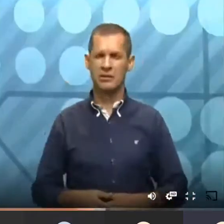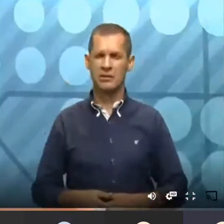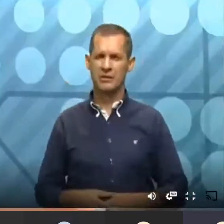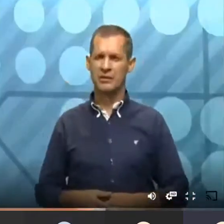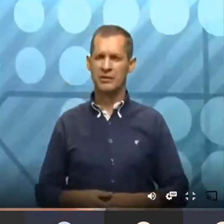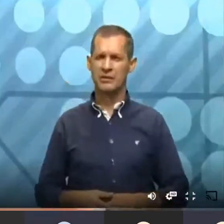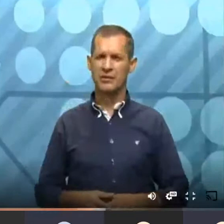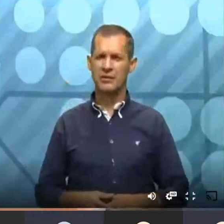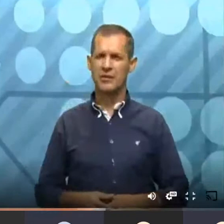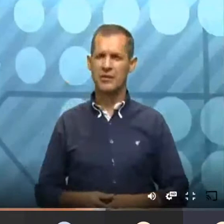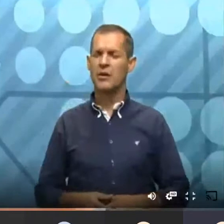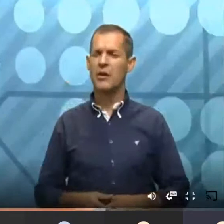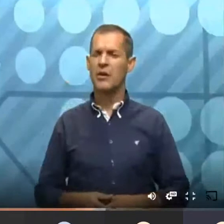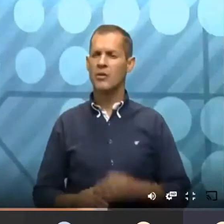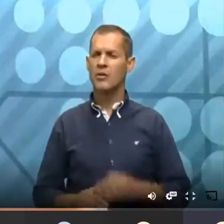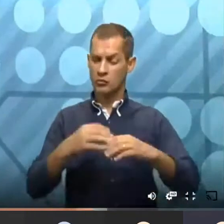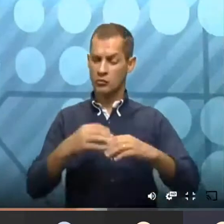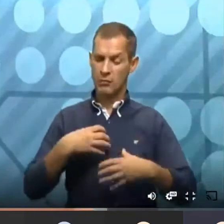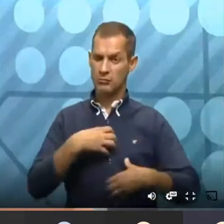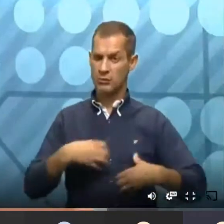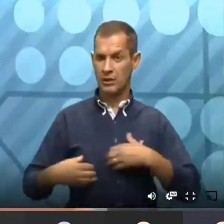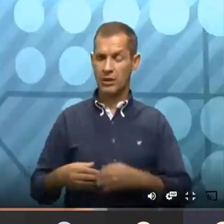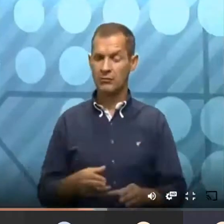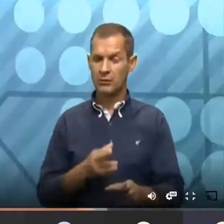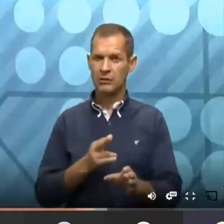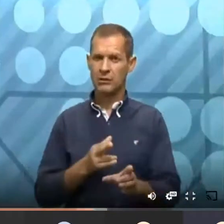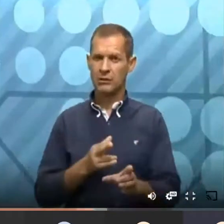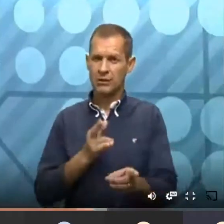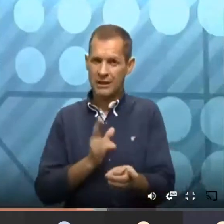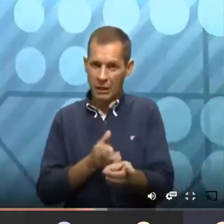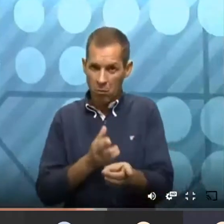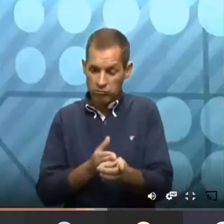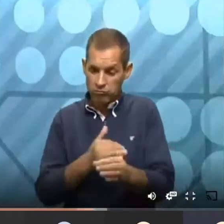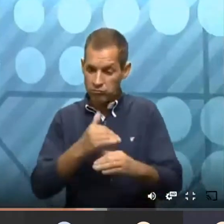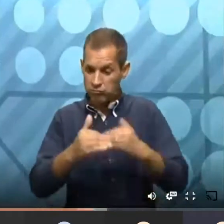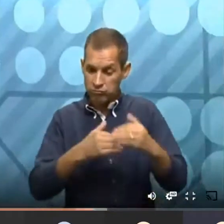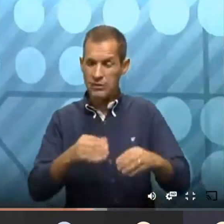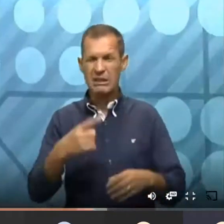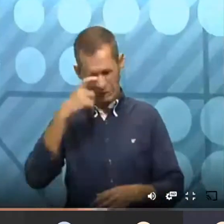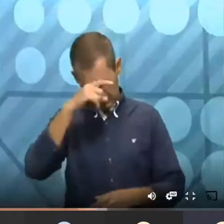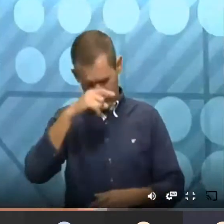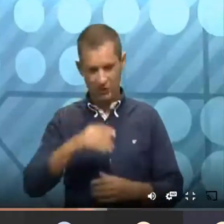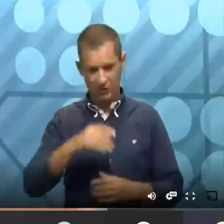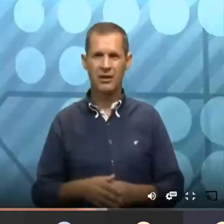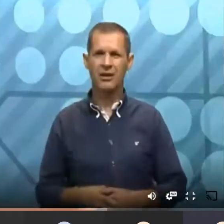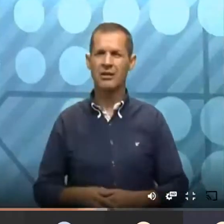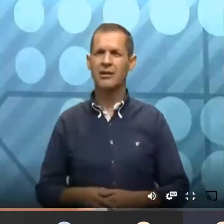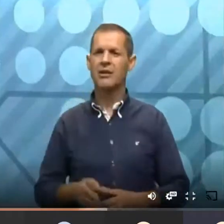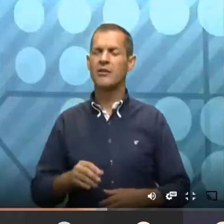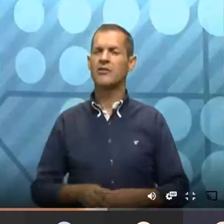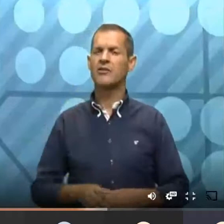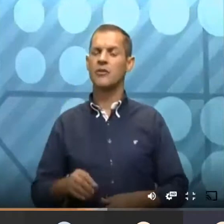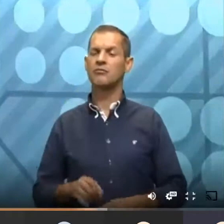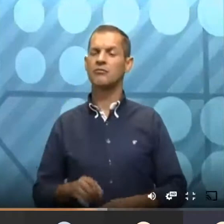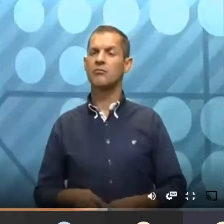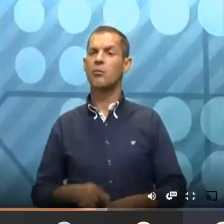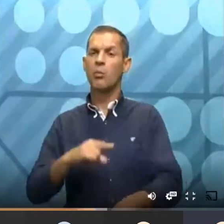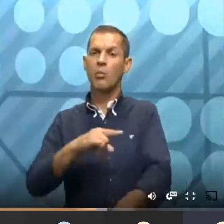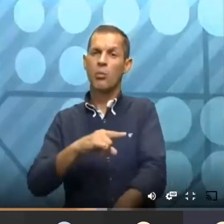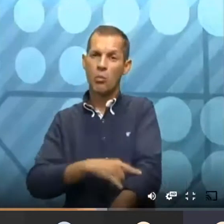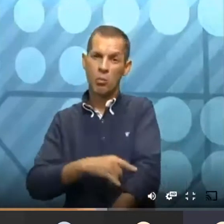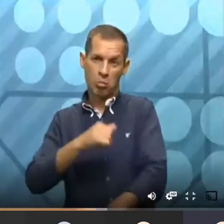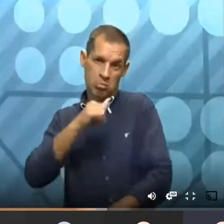um aumento do órgão. E esse aumento da próstata, ele vai dificultar na hora de urinar, por